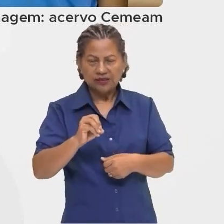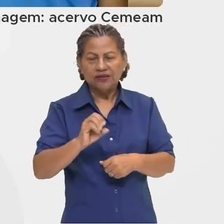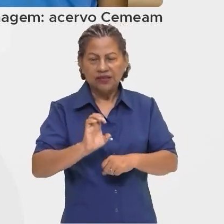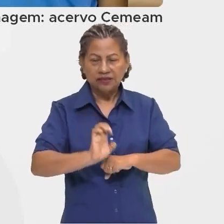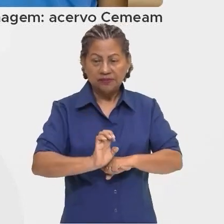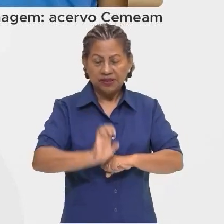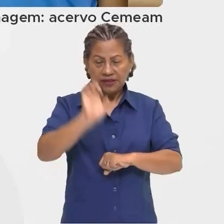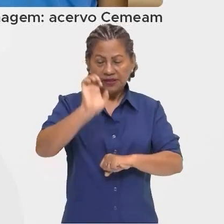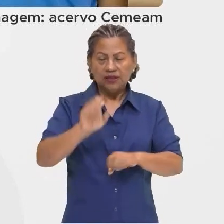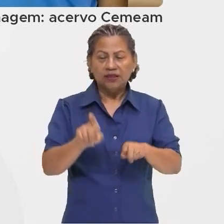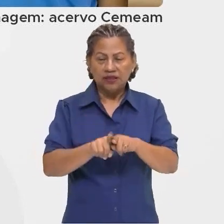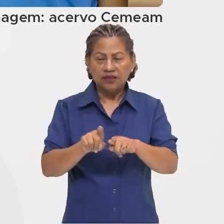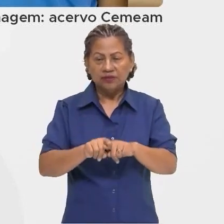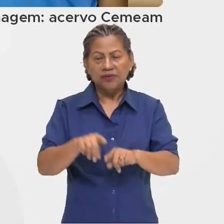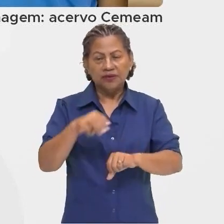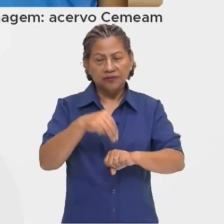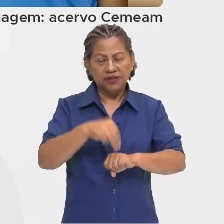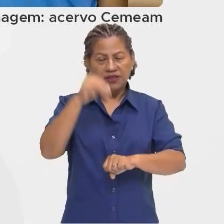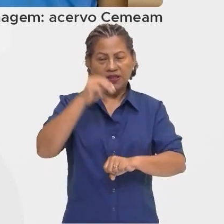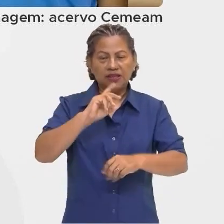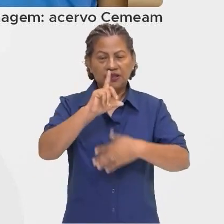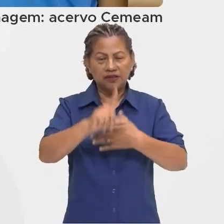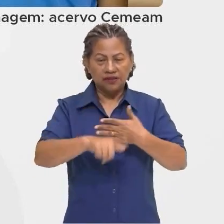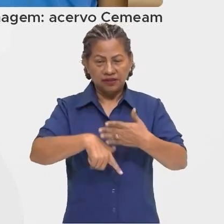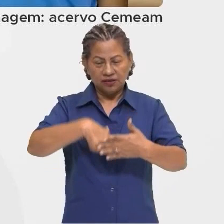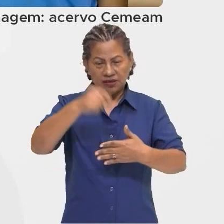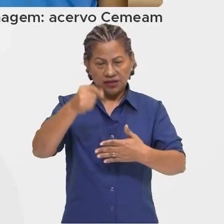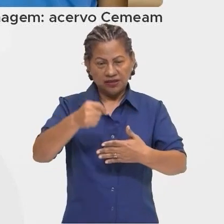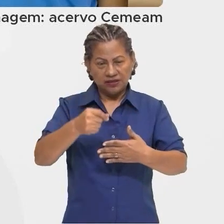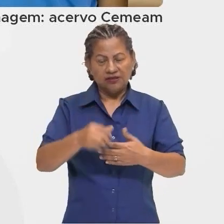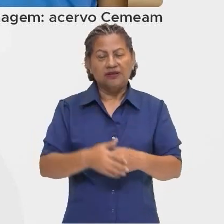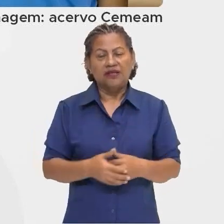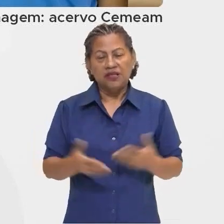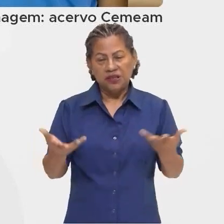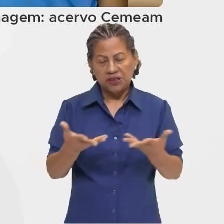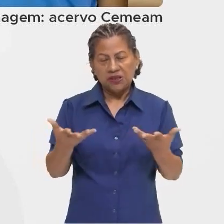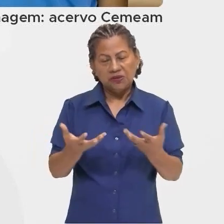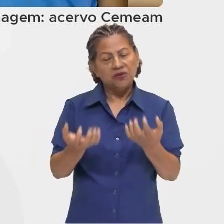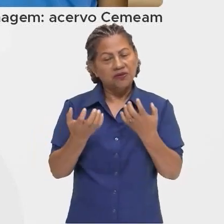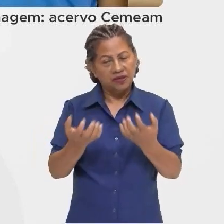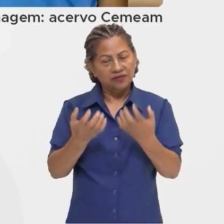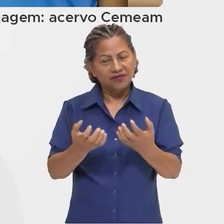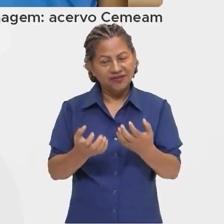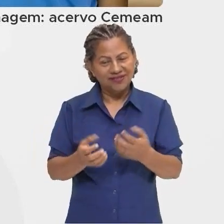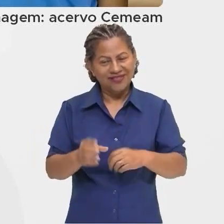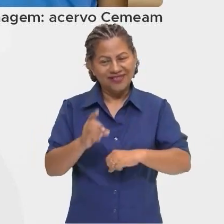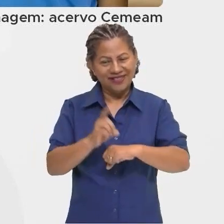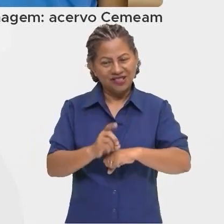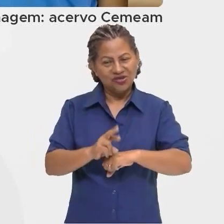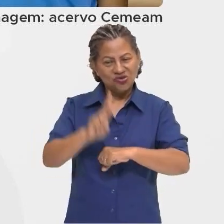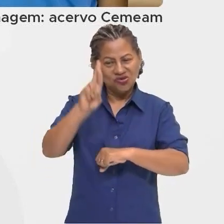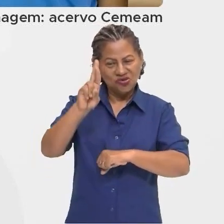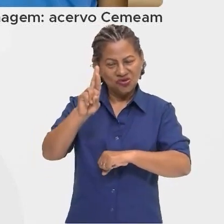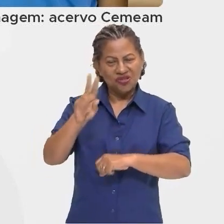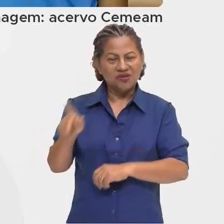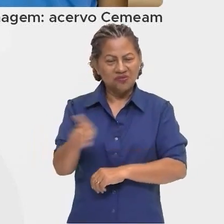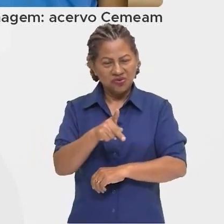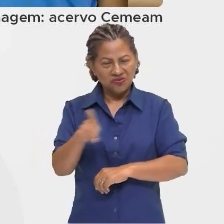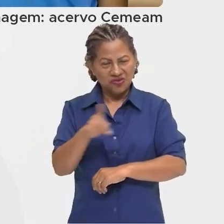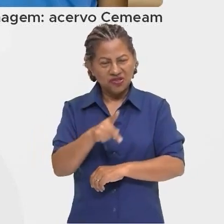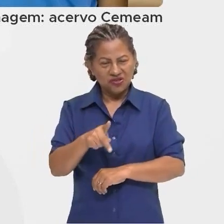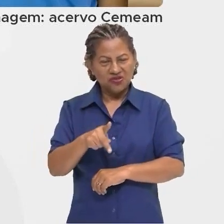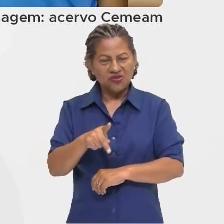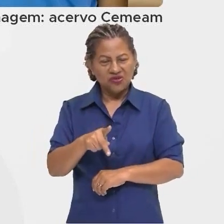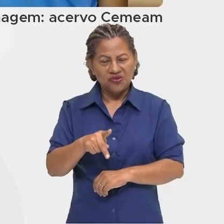e mestrado também na UEA. Minha ambição do momento é ser doutora, professora mestra Joyce